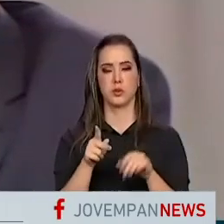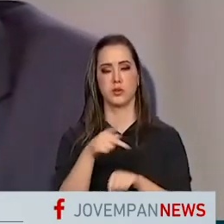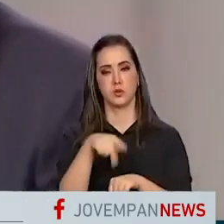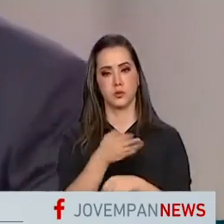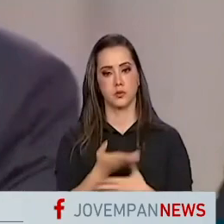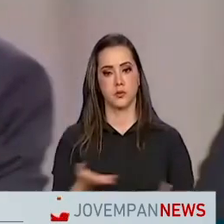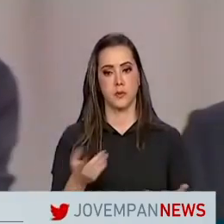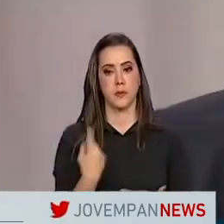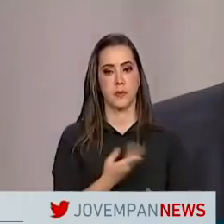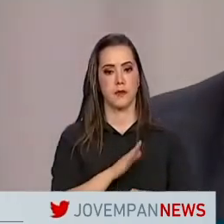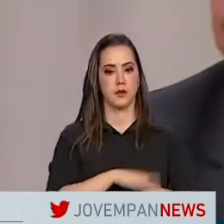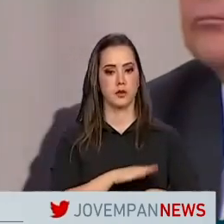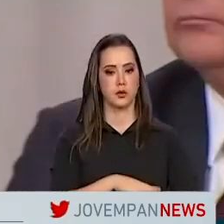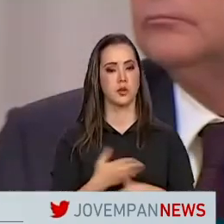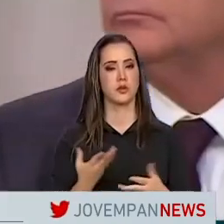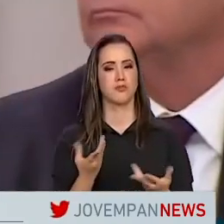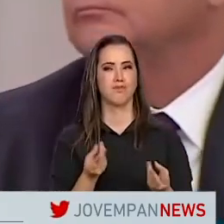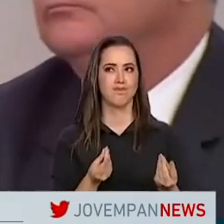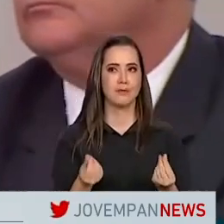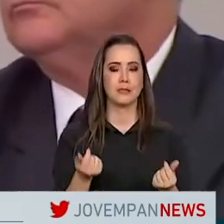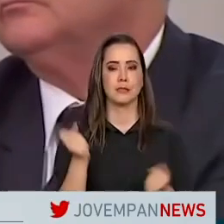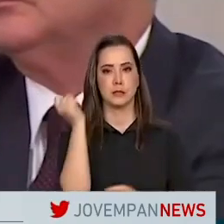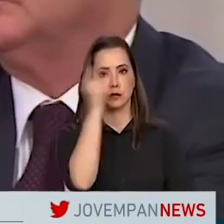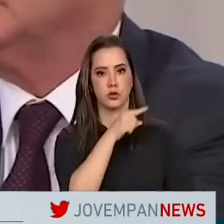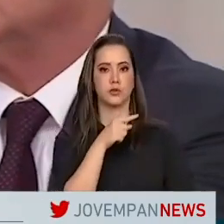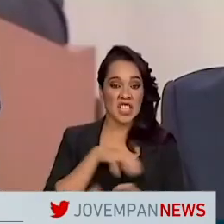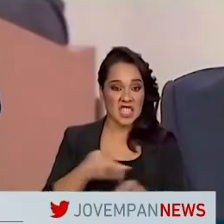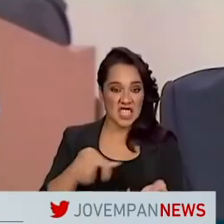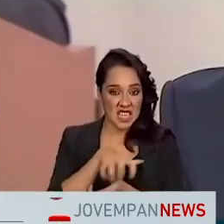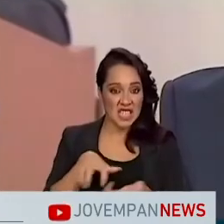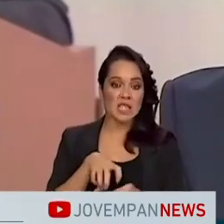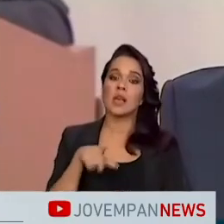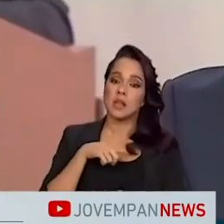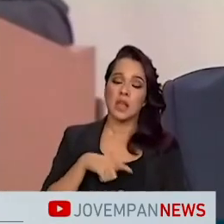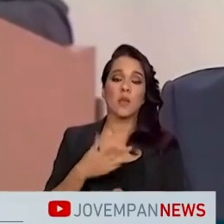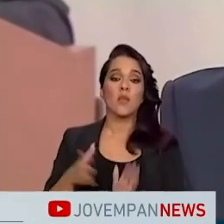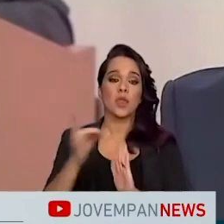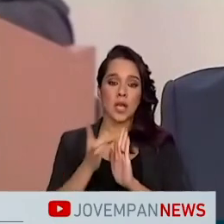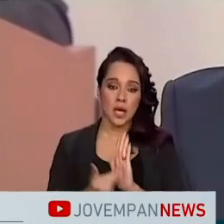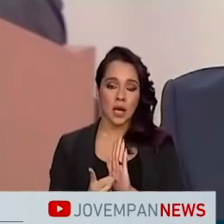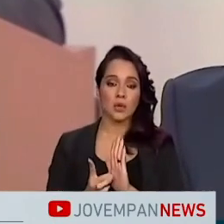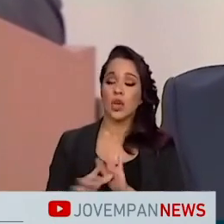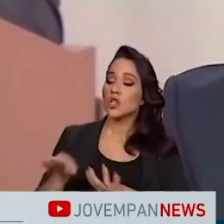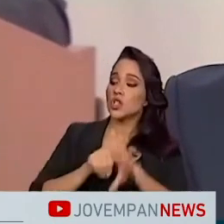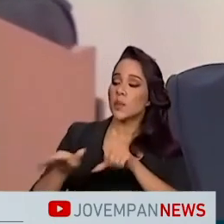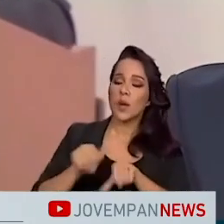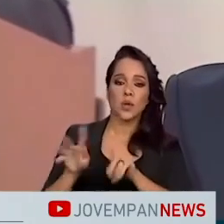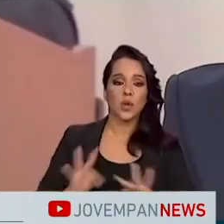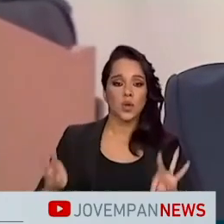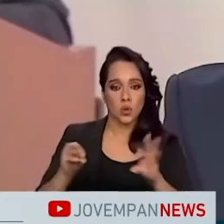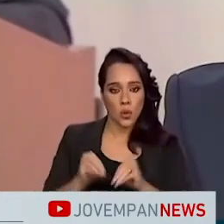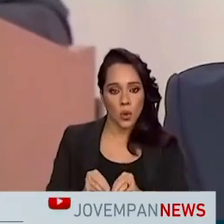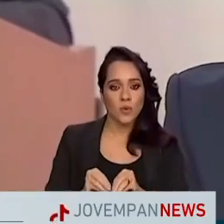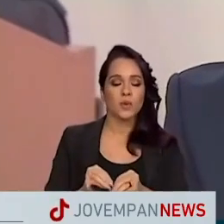país neste momento sensível que a nação vive. O governador do Rio Grande do Sul, Eduardo Leite,